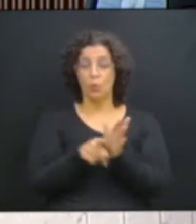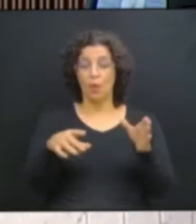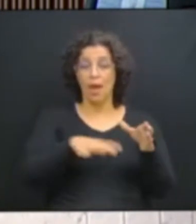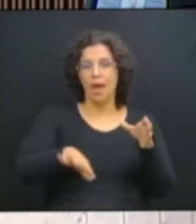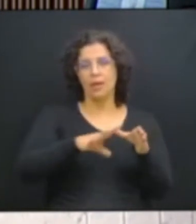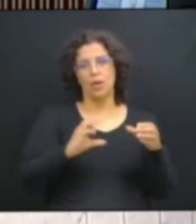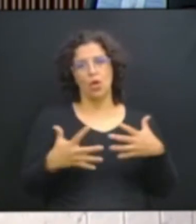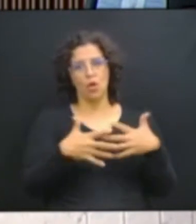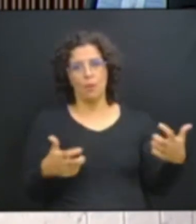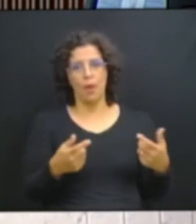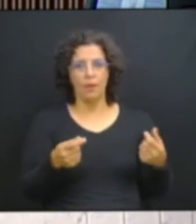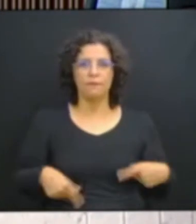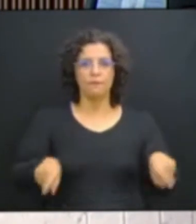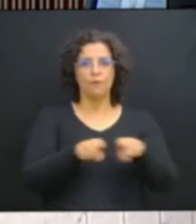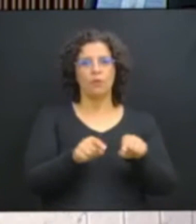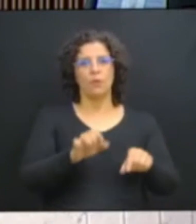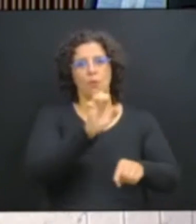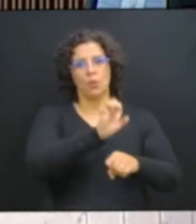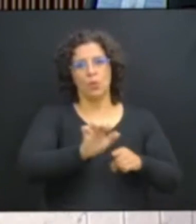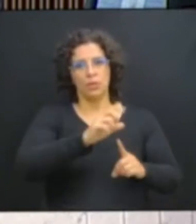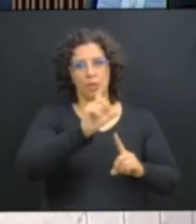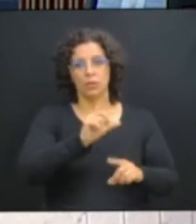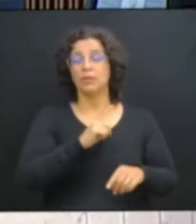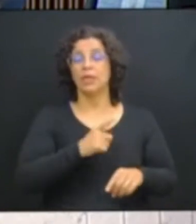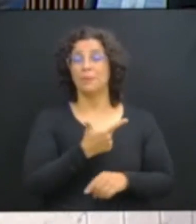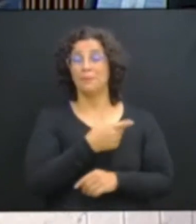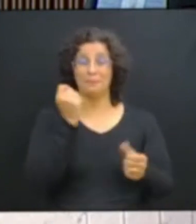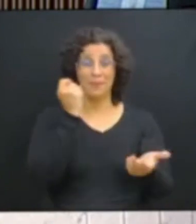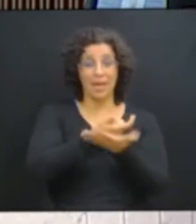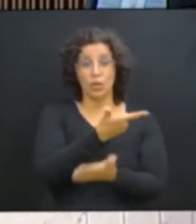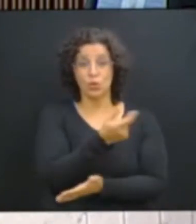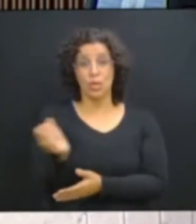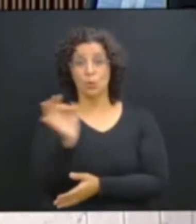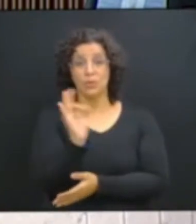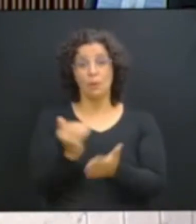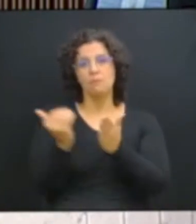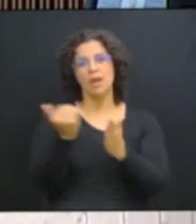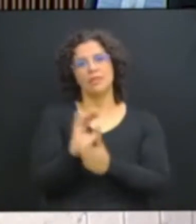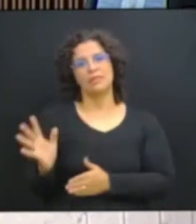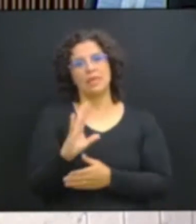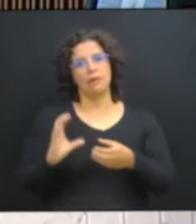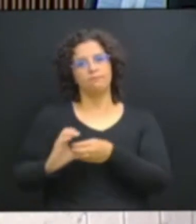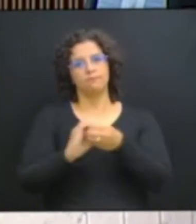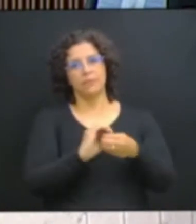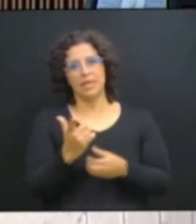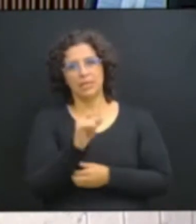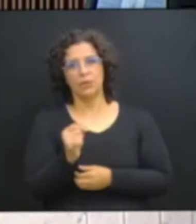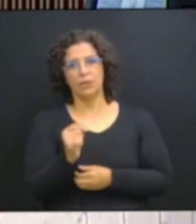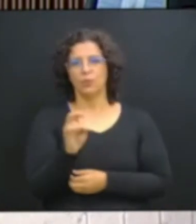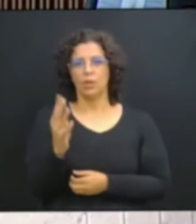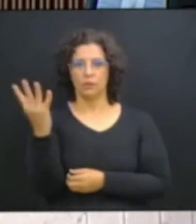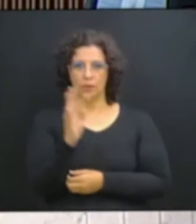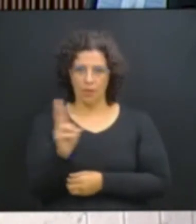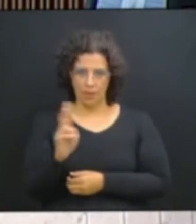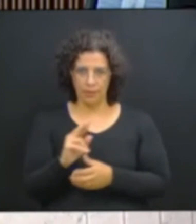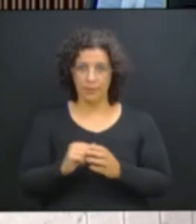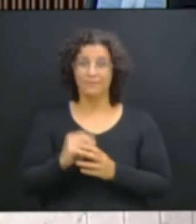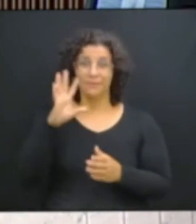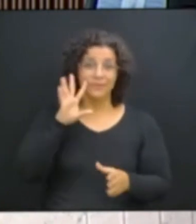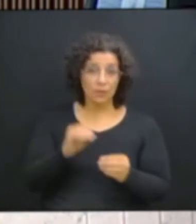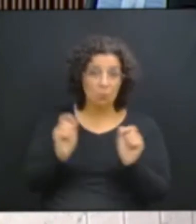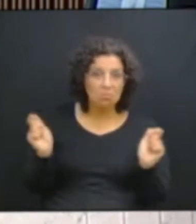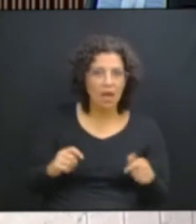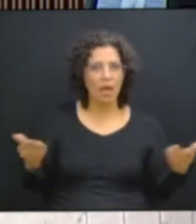para reestatizar ela, tem que pagar 200% no valor da ação, ou seja, R$ 24,00. Está em